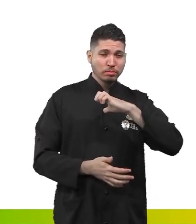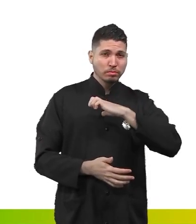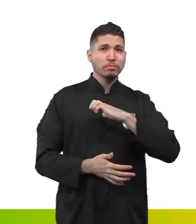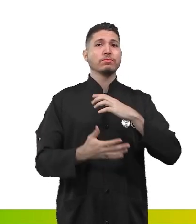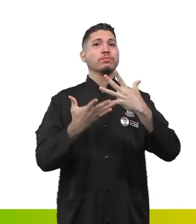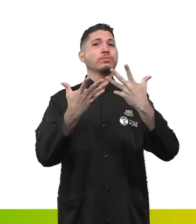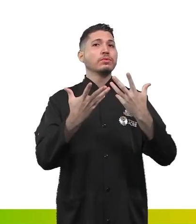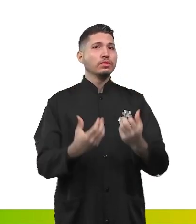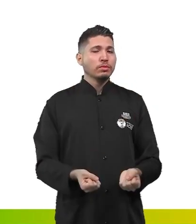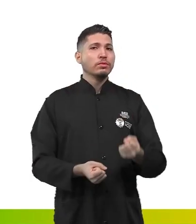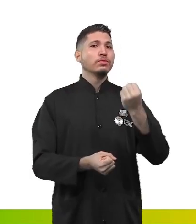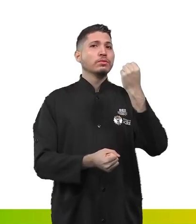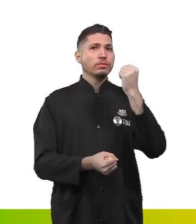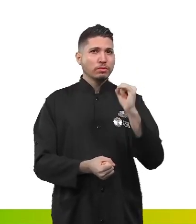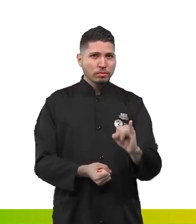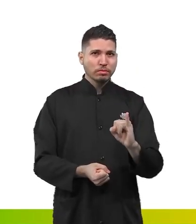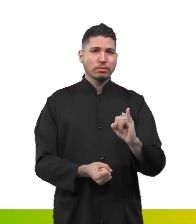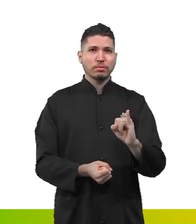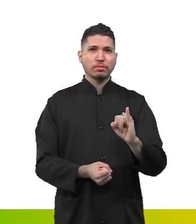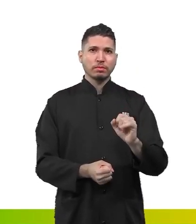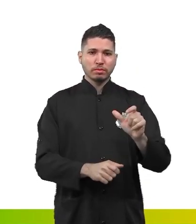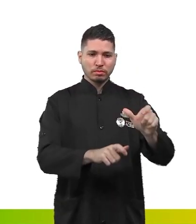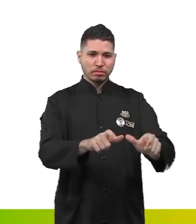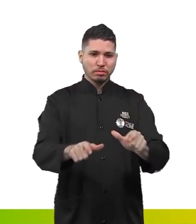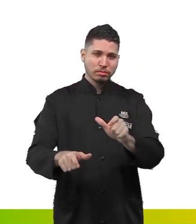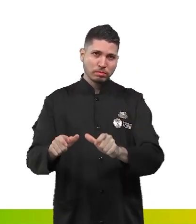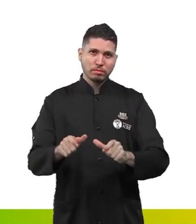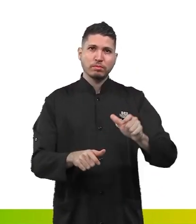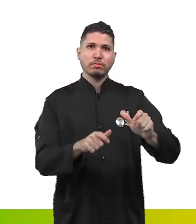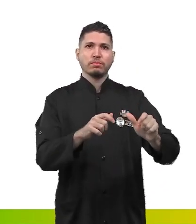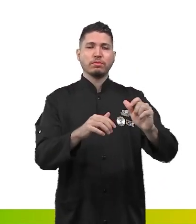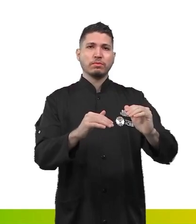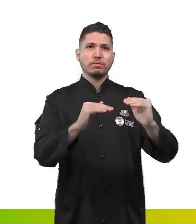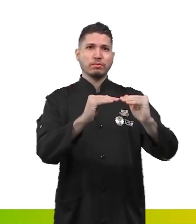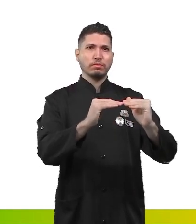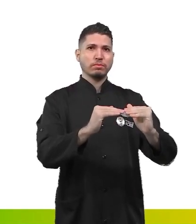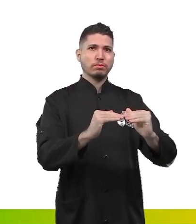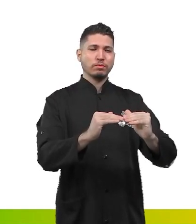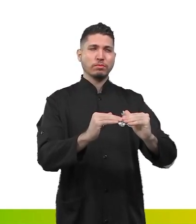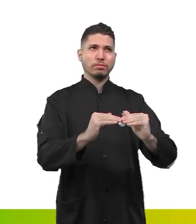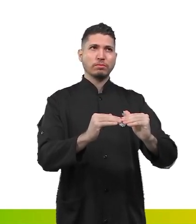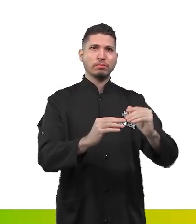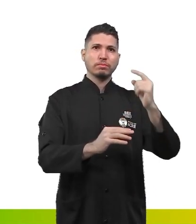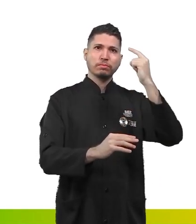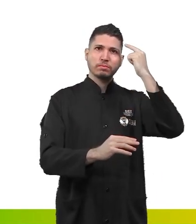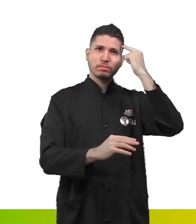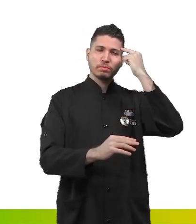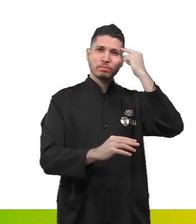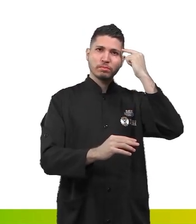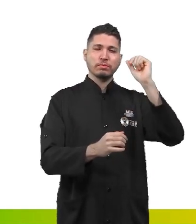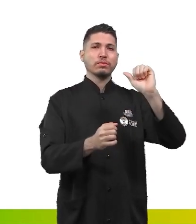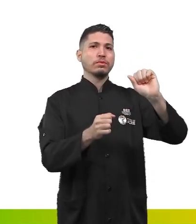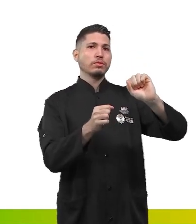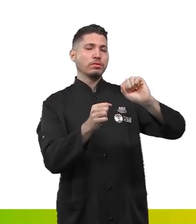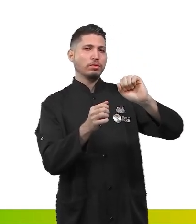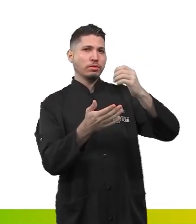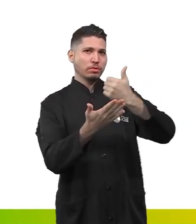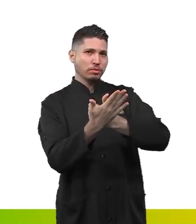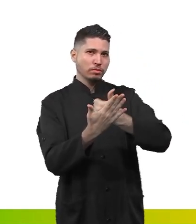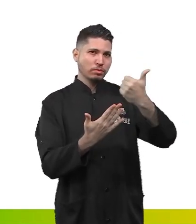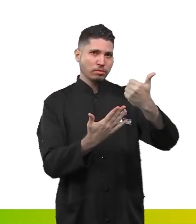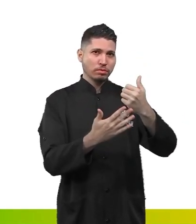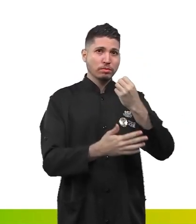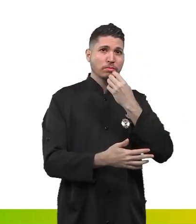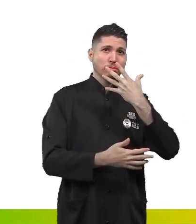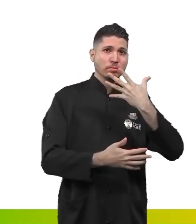aceitável quando o bem público se sobrepõe ao bem individual. Não nega